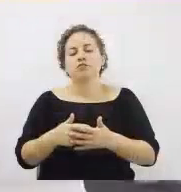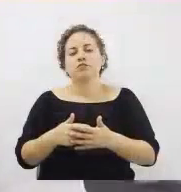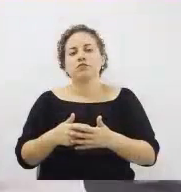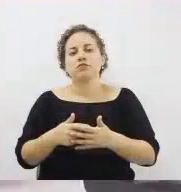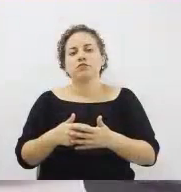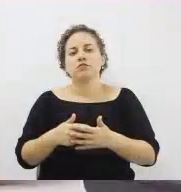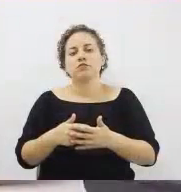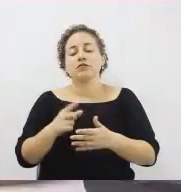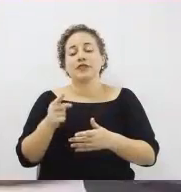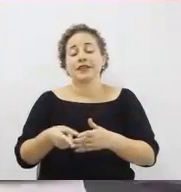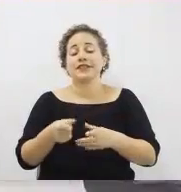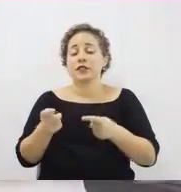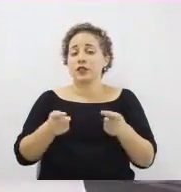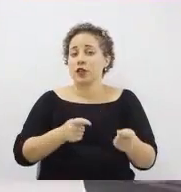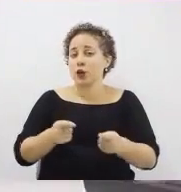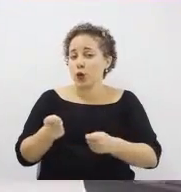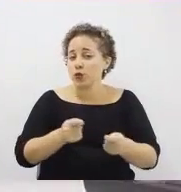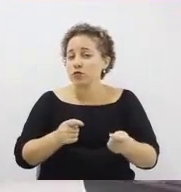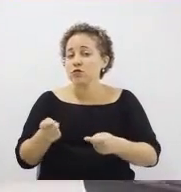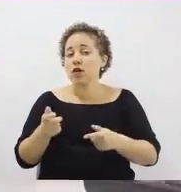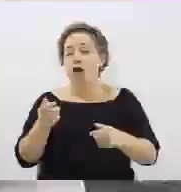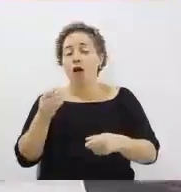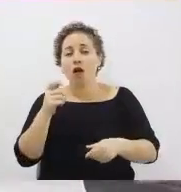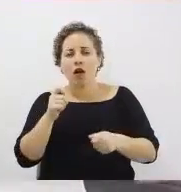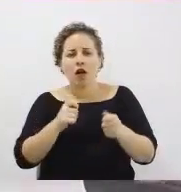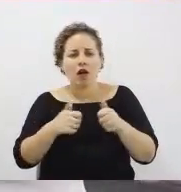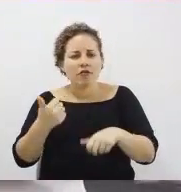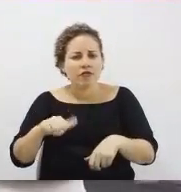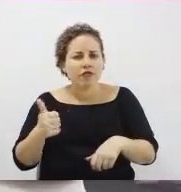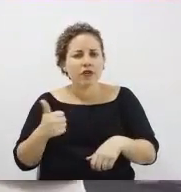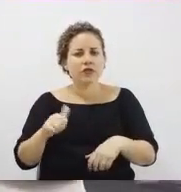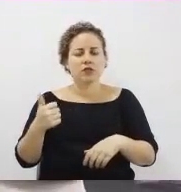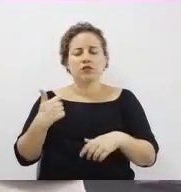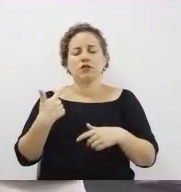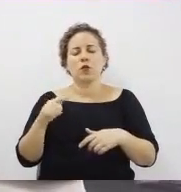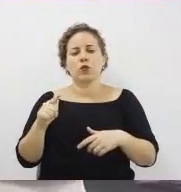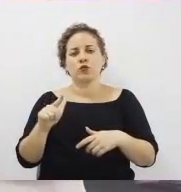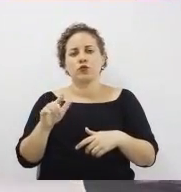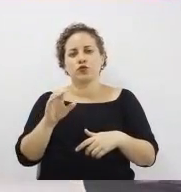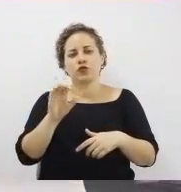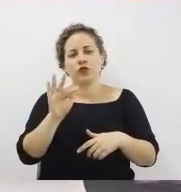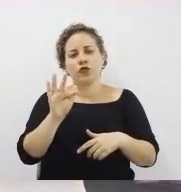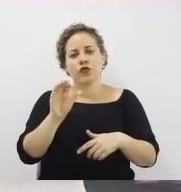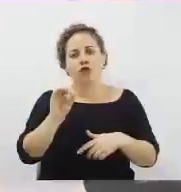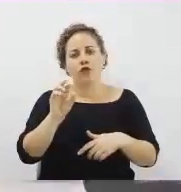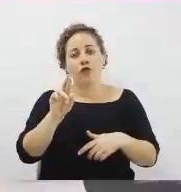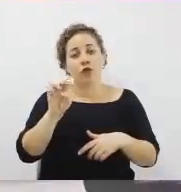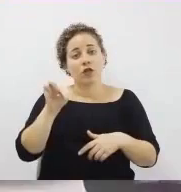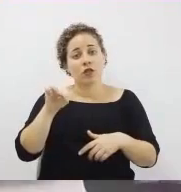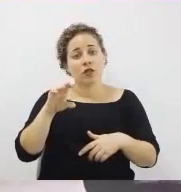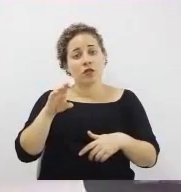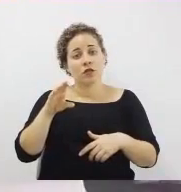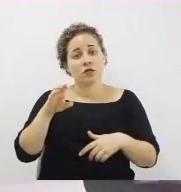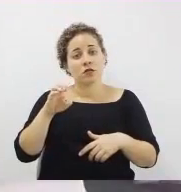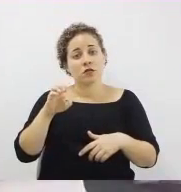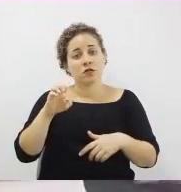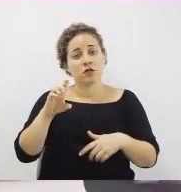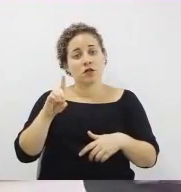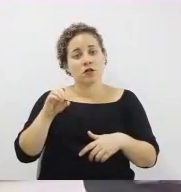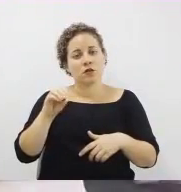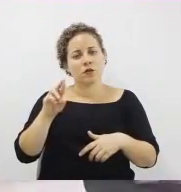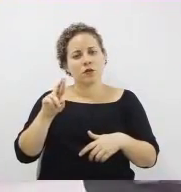é responsável por negociar, por avaliar fornecedores e desenvolver novos fornecedores. Então, esta atividade está relacionada